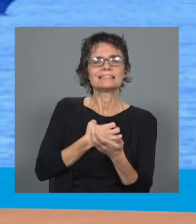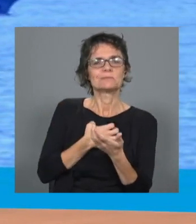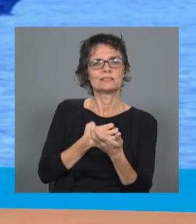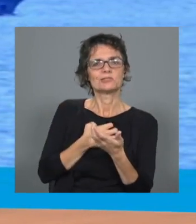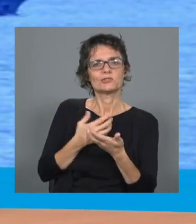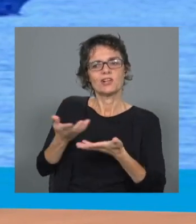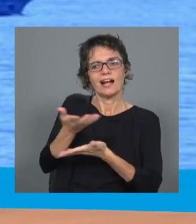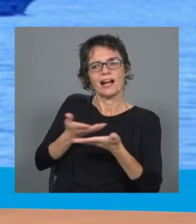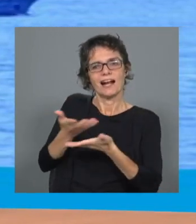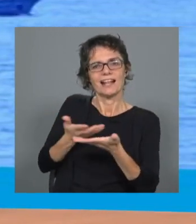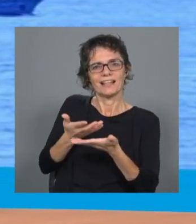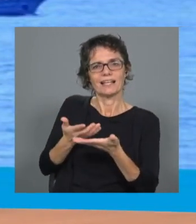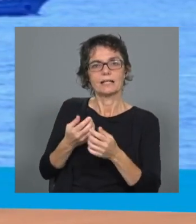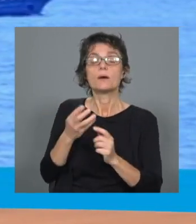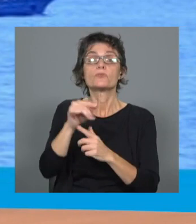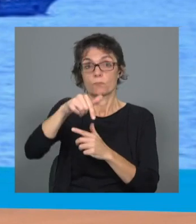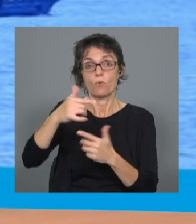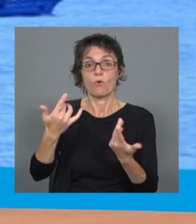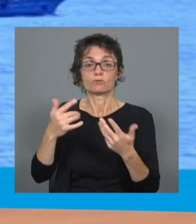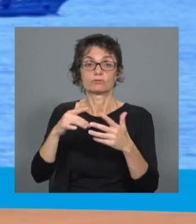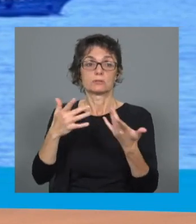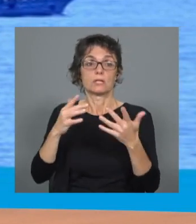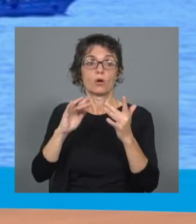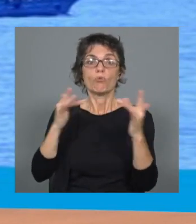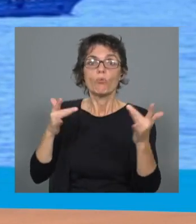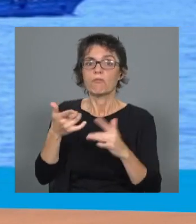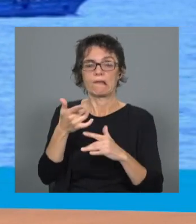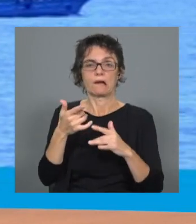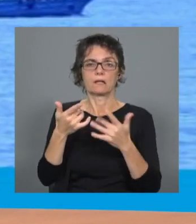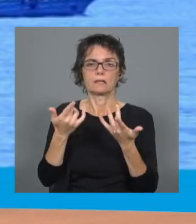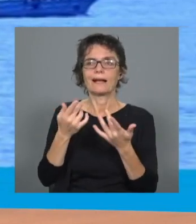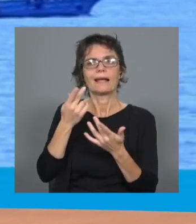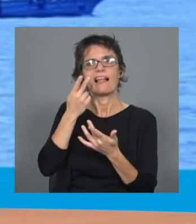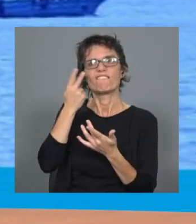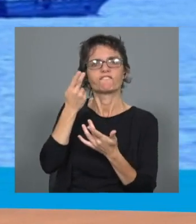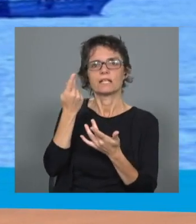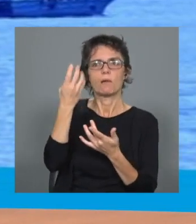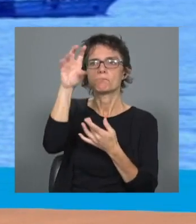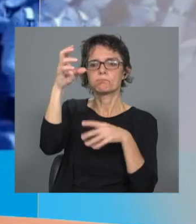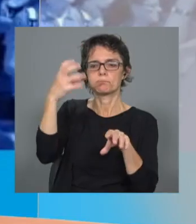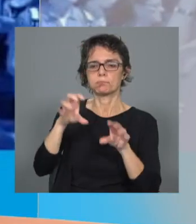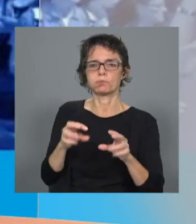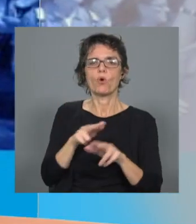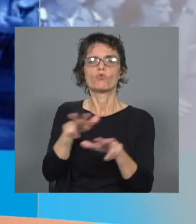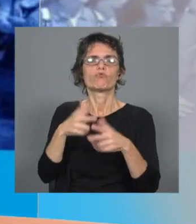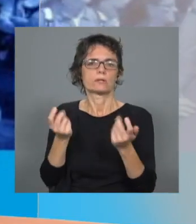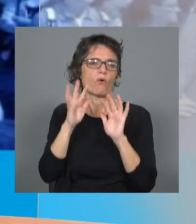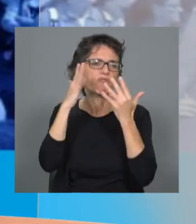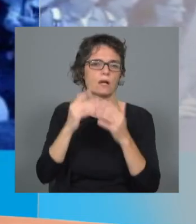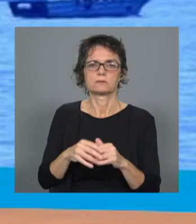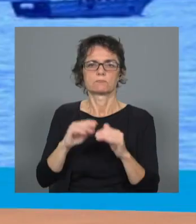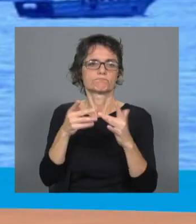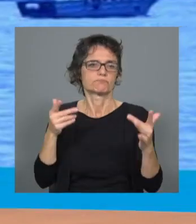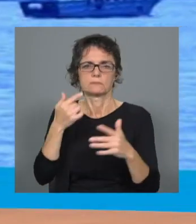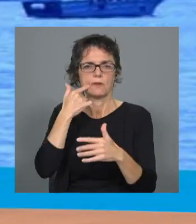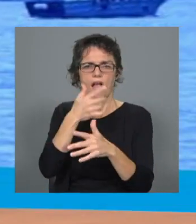por exemplo, ao nível das redes sociais, que está aquela vida feliz, a tal vida de fantasia que muitas vezes depois não corresponde à realidade.